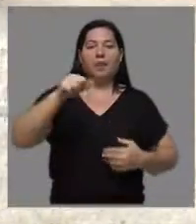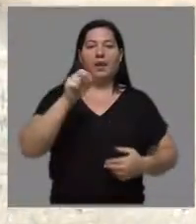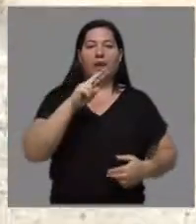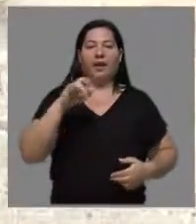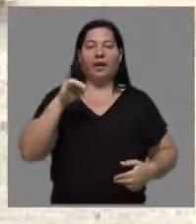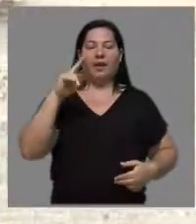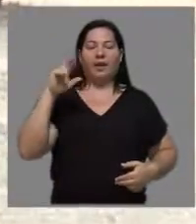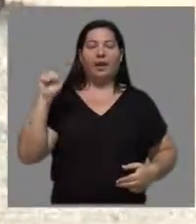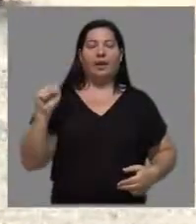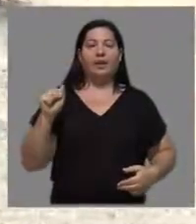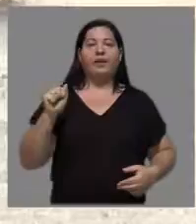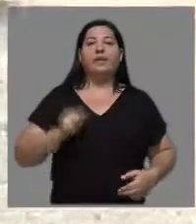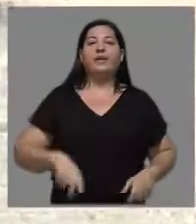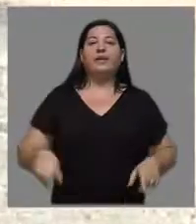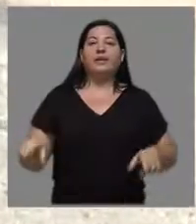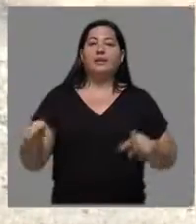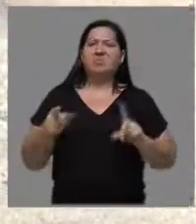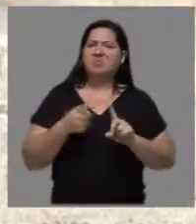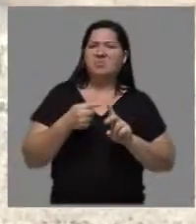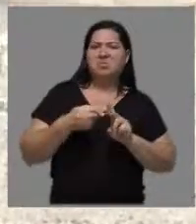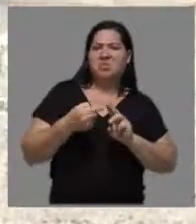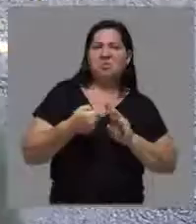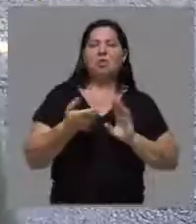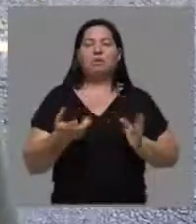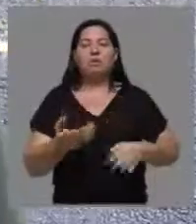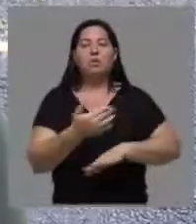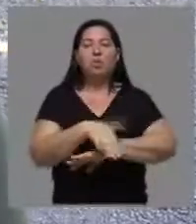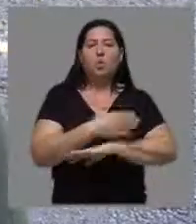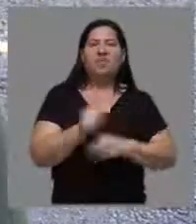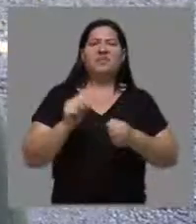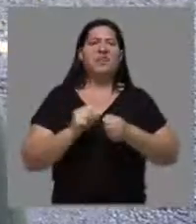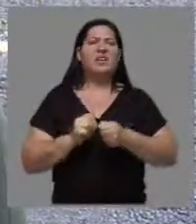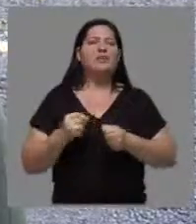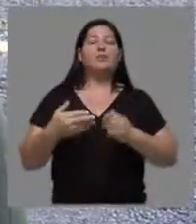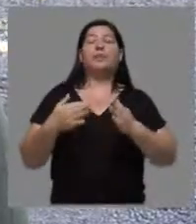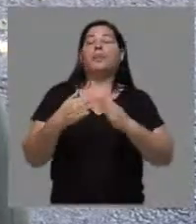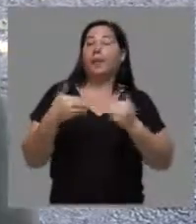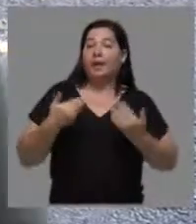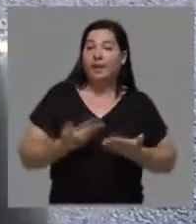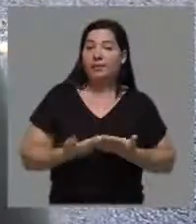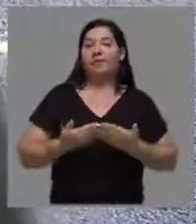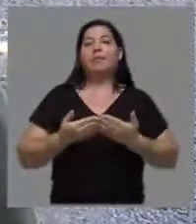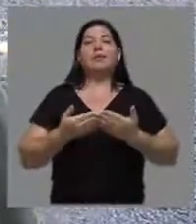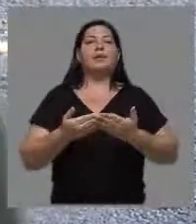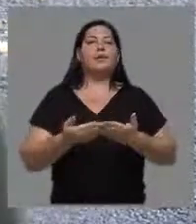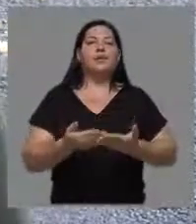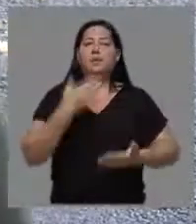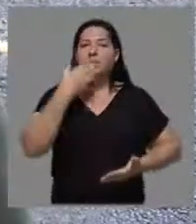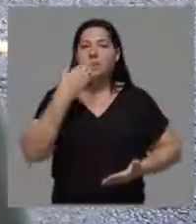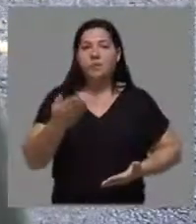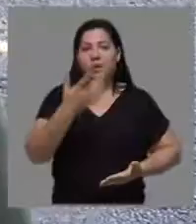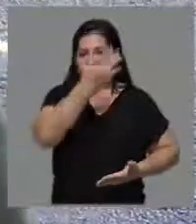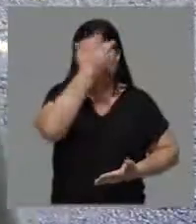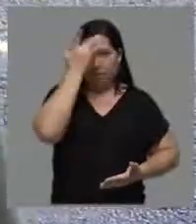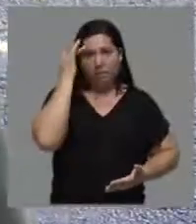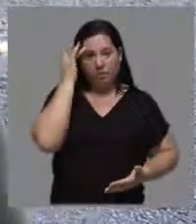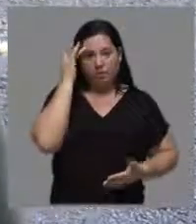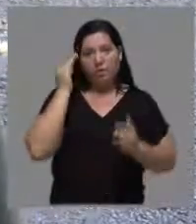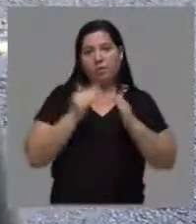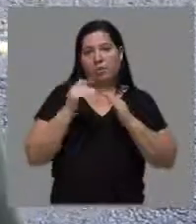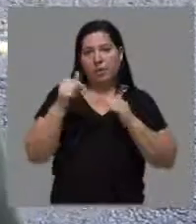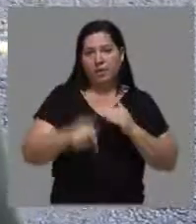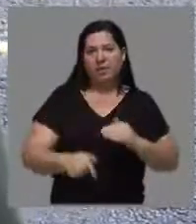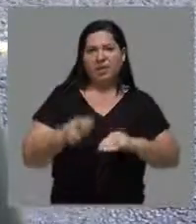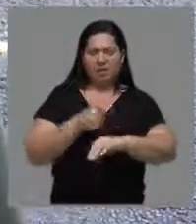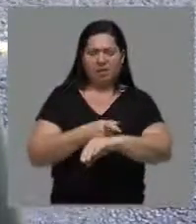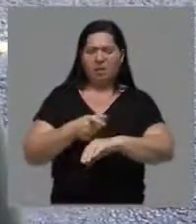com Francelina de Arcângelo, onde nós fizemos requerimentos atendendo a solicitação dos moradores, né, haviam enormes crateras,